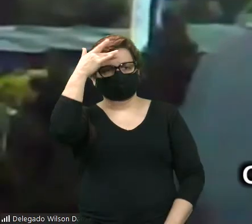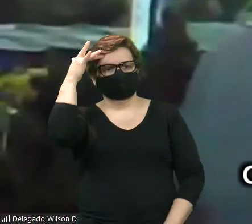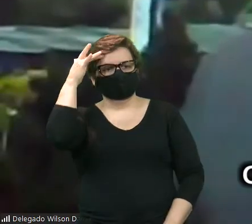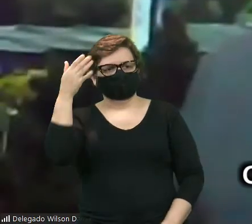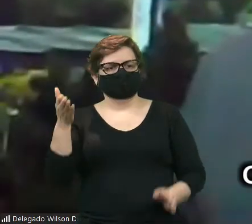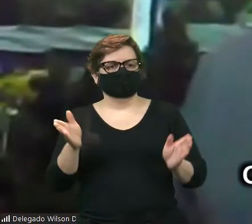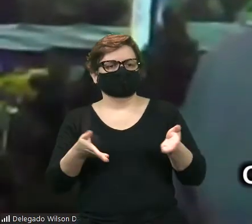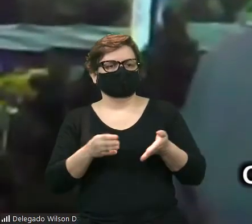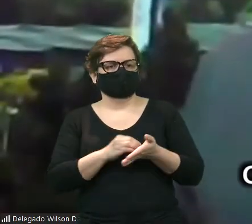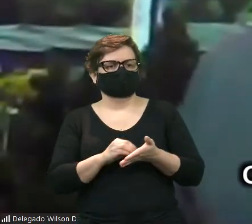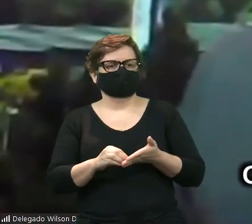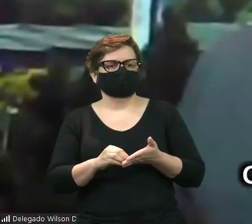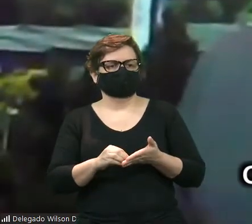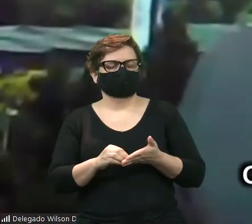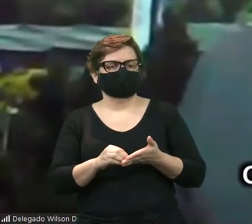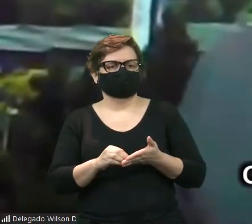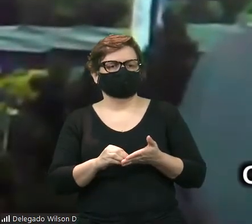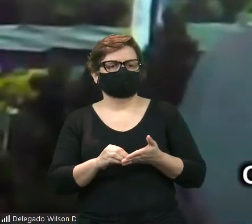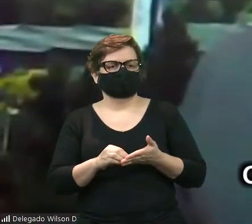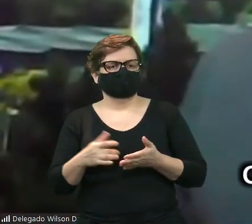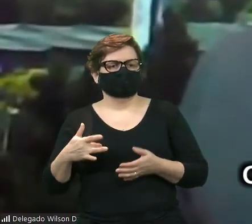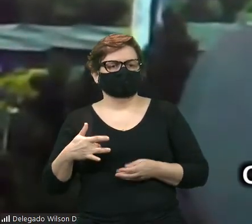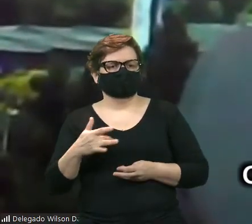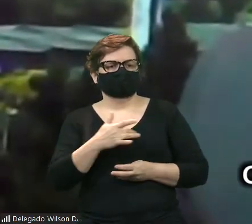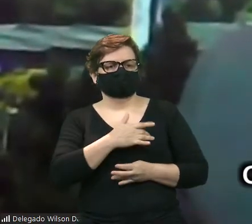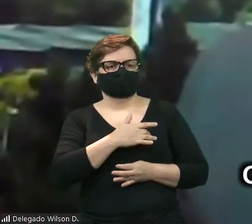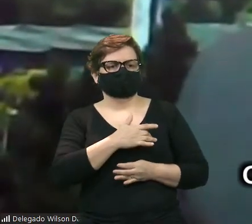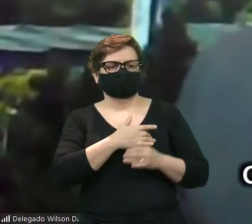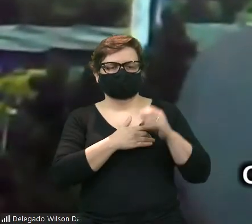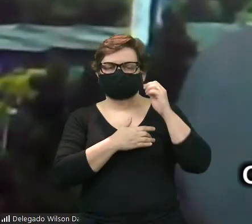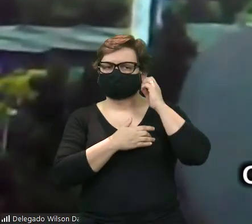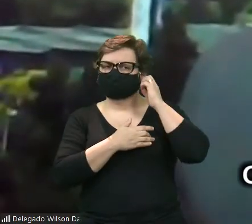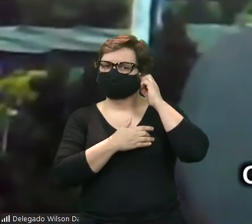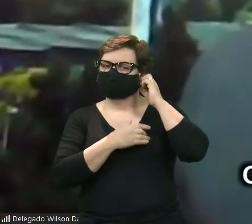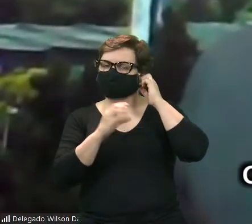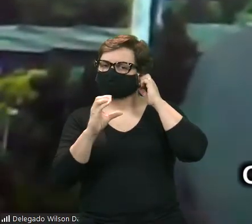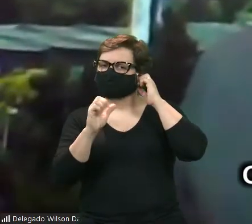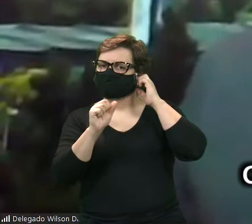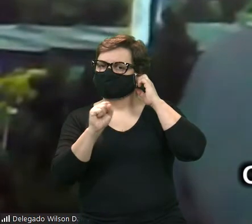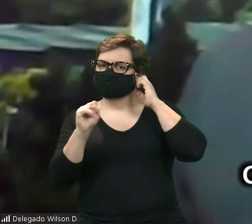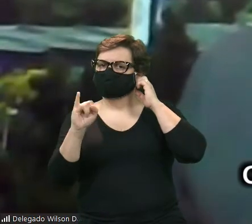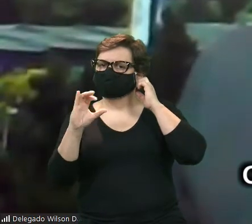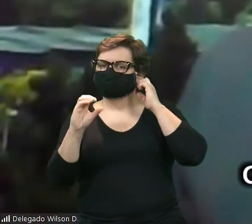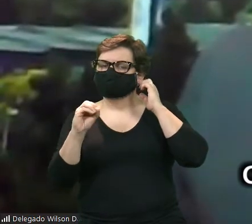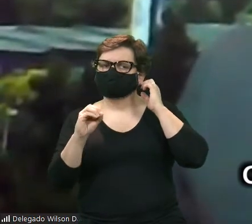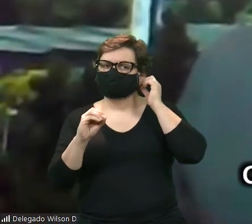atual secretário da Saúde, o Cassinho,